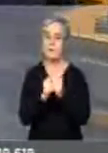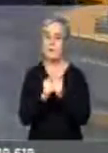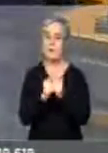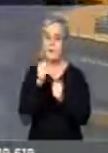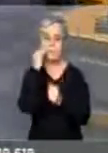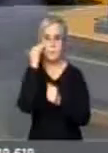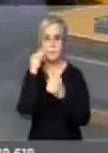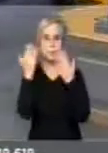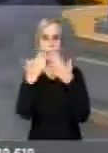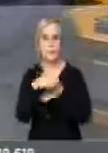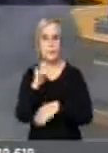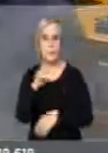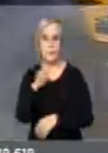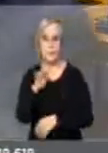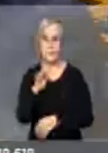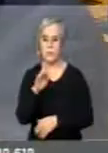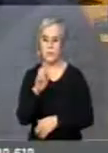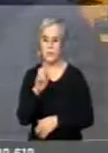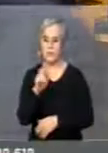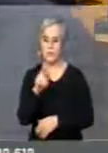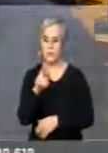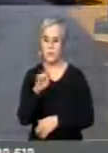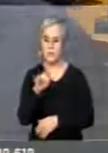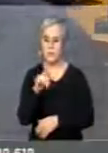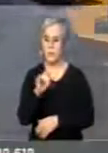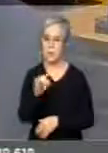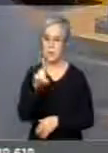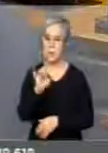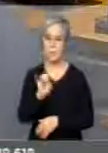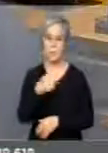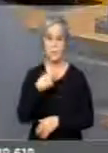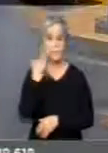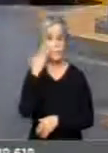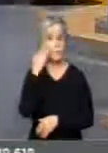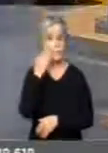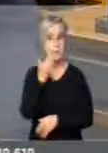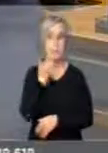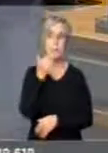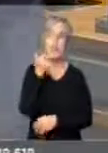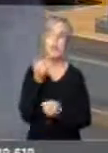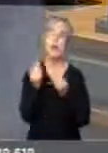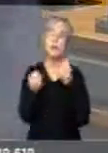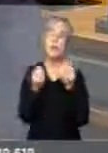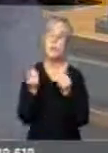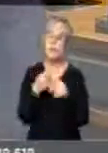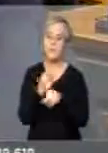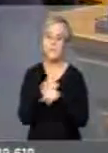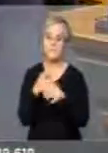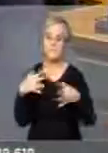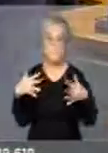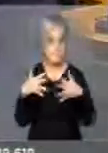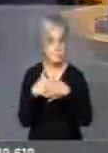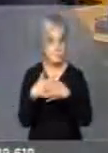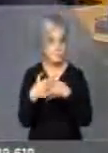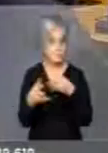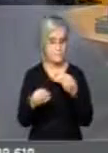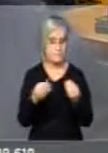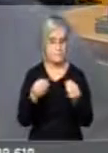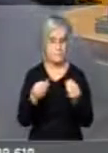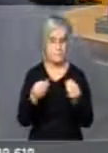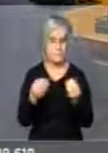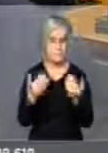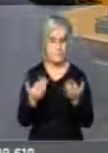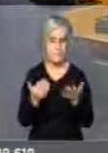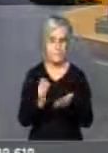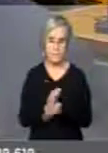que você falou rapidamente delicado, coisa parecida, mas eu gostaria que aprofundasse, que eu acho que a polêmica única que existe entre nós é a questão dos